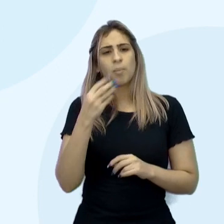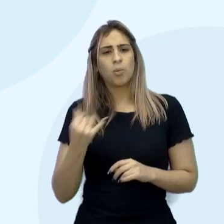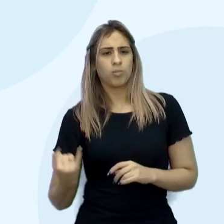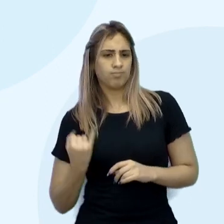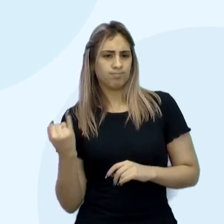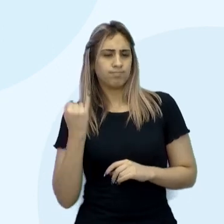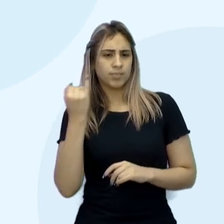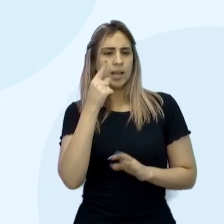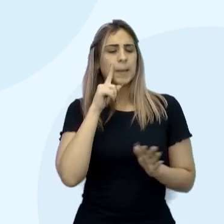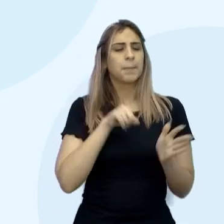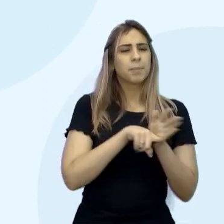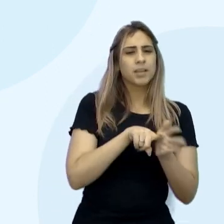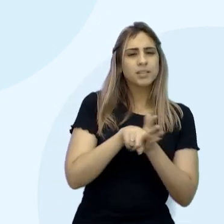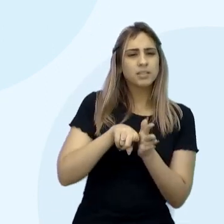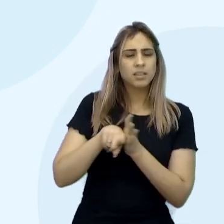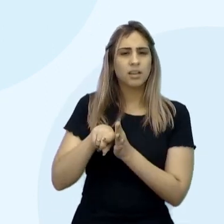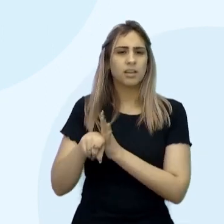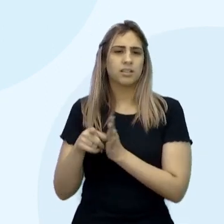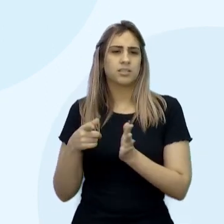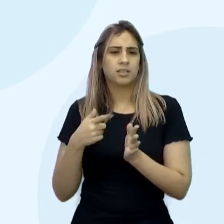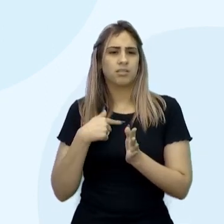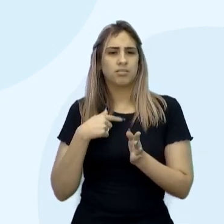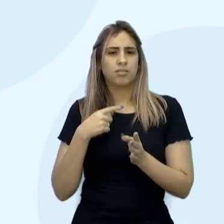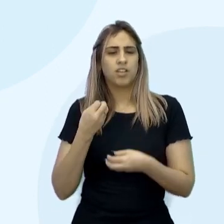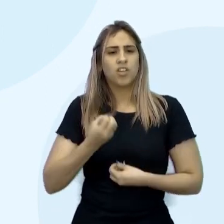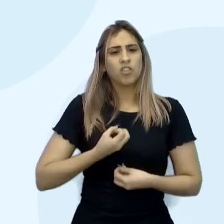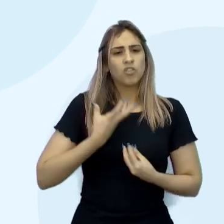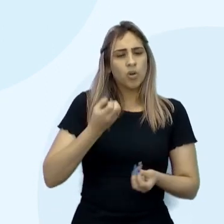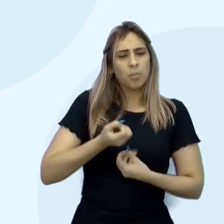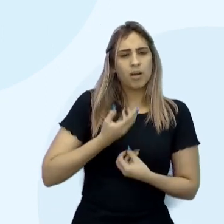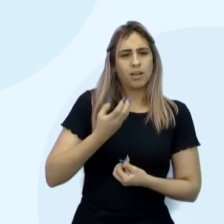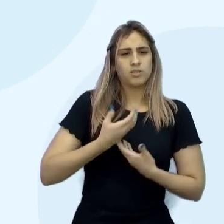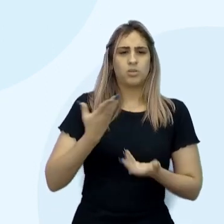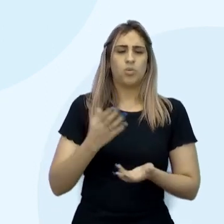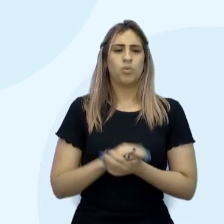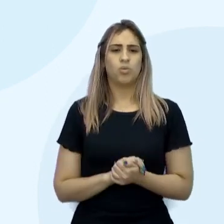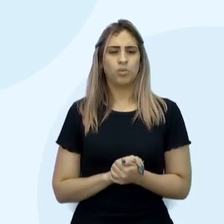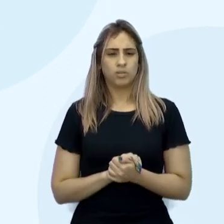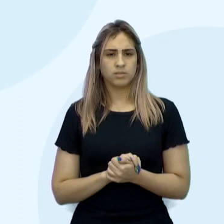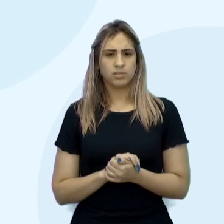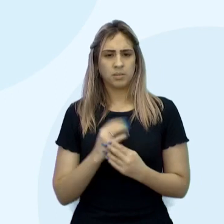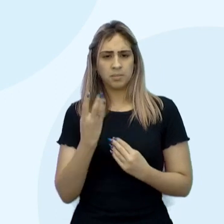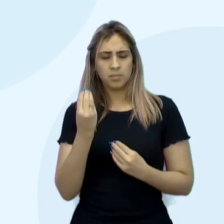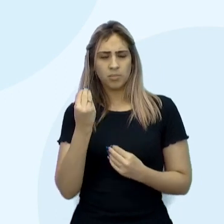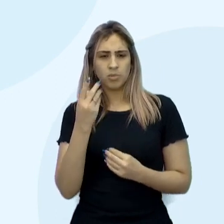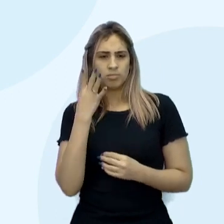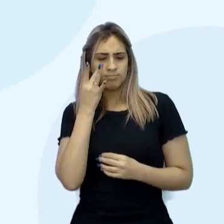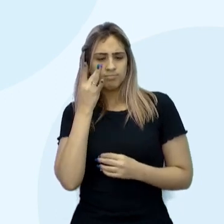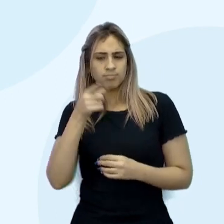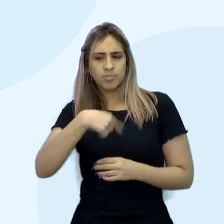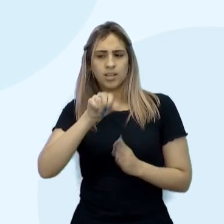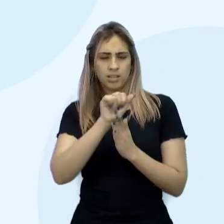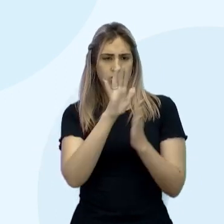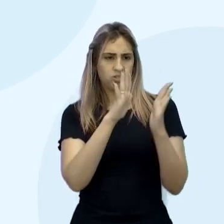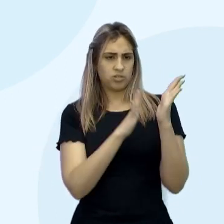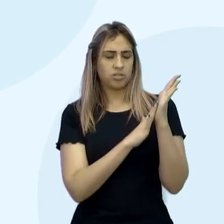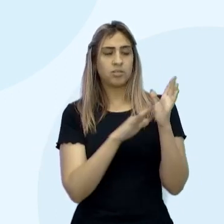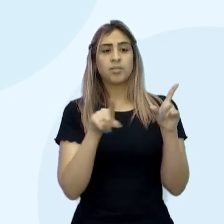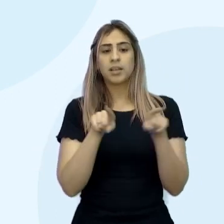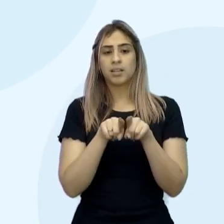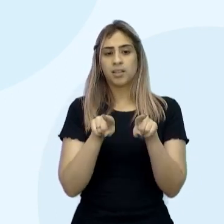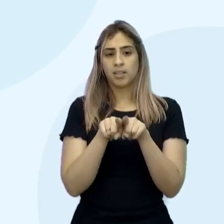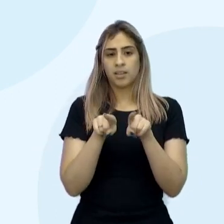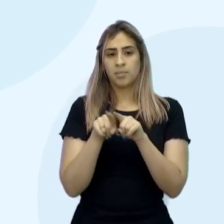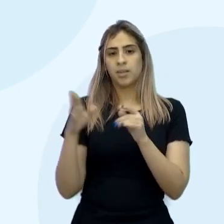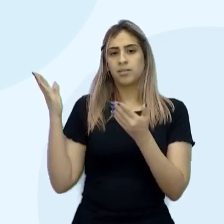aí da pesquisa, da busca de informações, ela é muito presente nessa atividade, mas a mediação